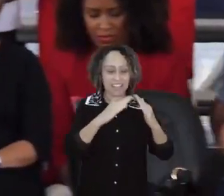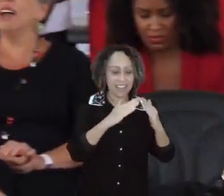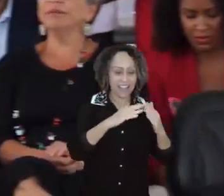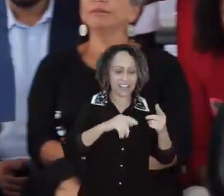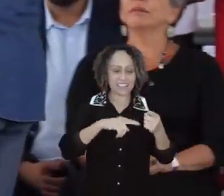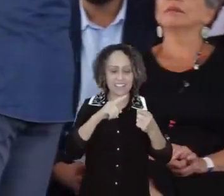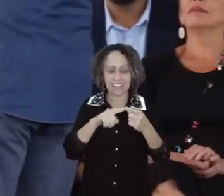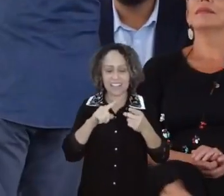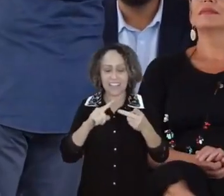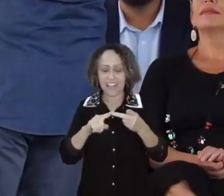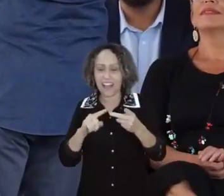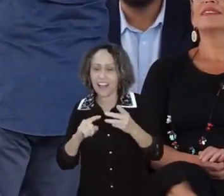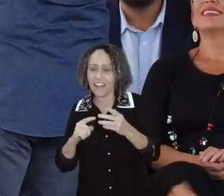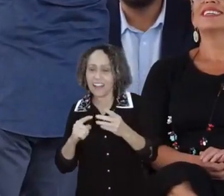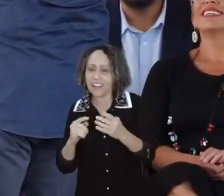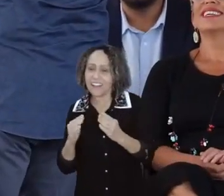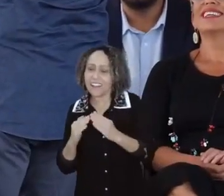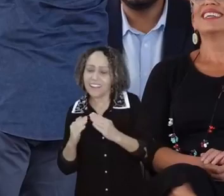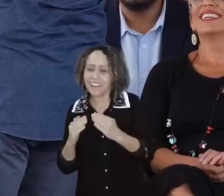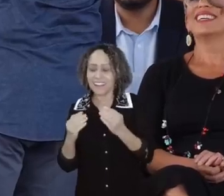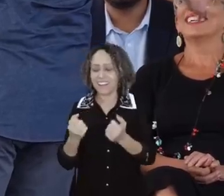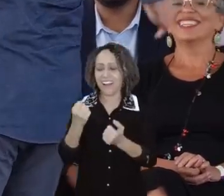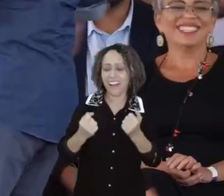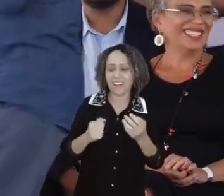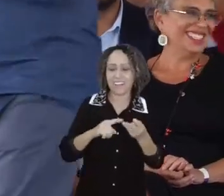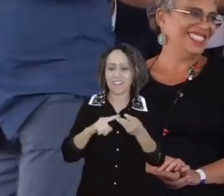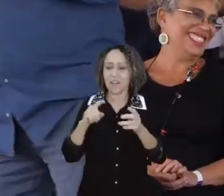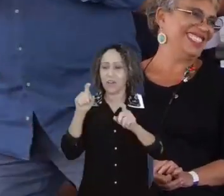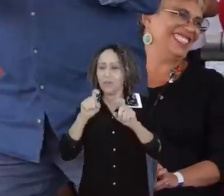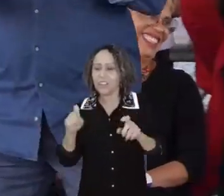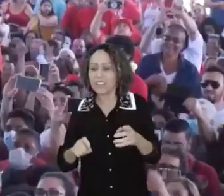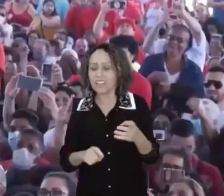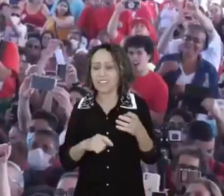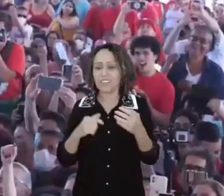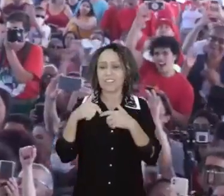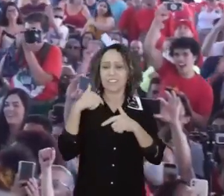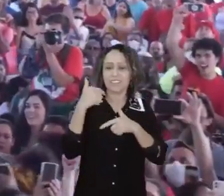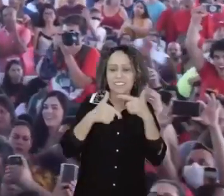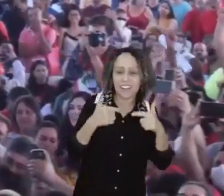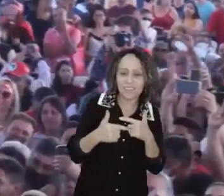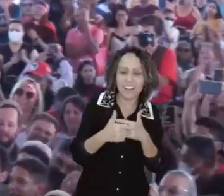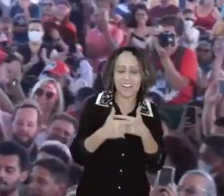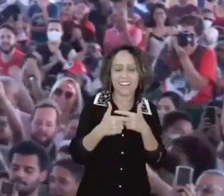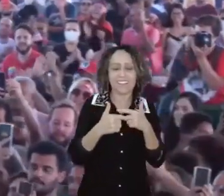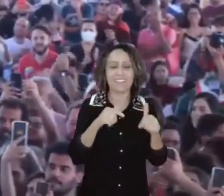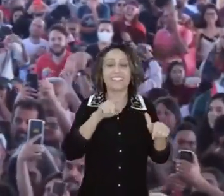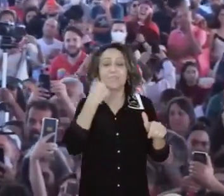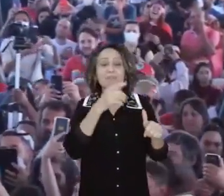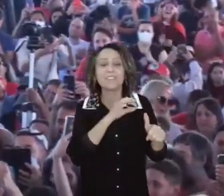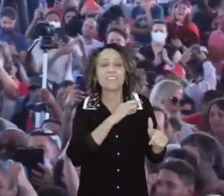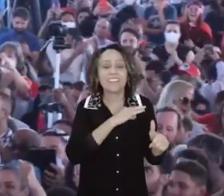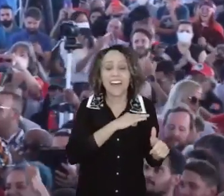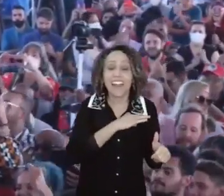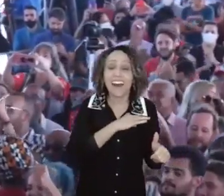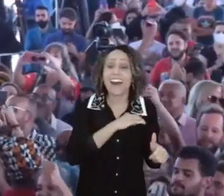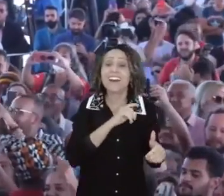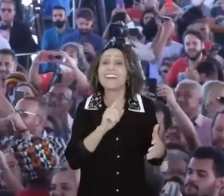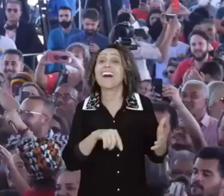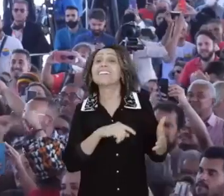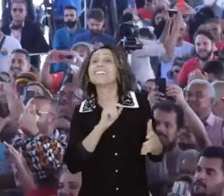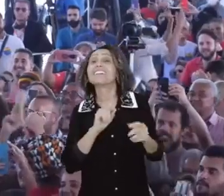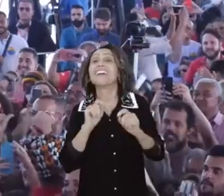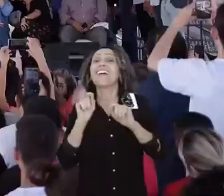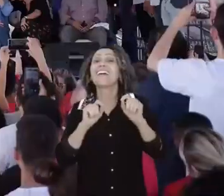salário, a gente quer fazer um churrasquinho no final de semana e a gente quer tomar uma geladinha e uma